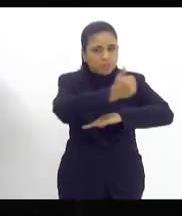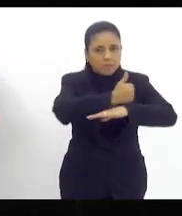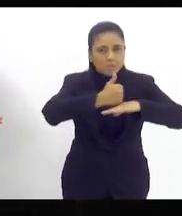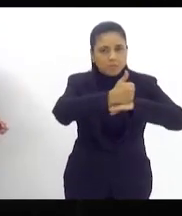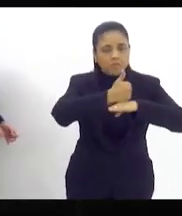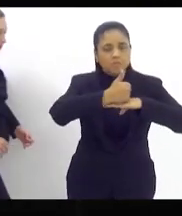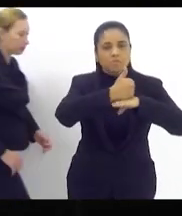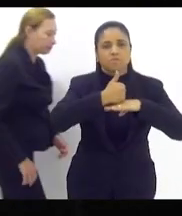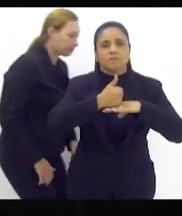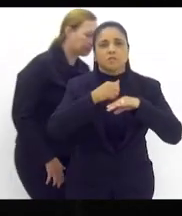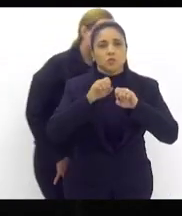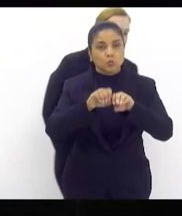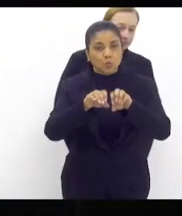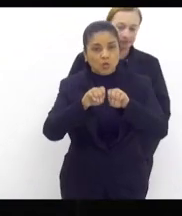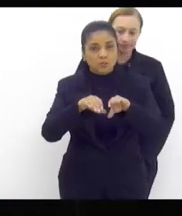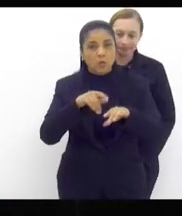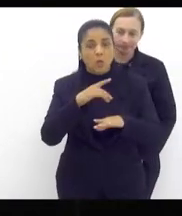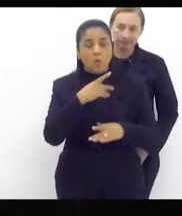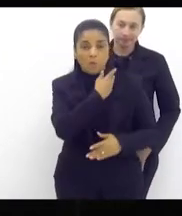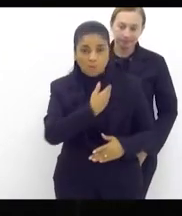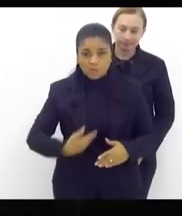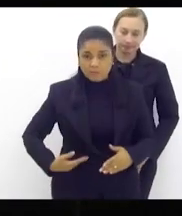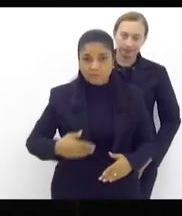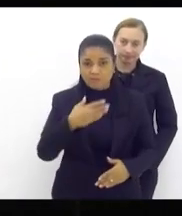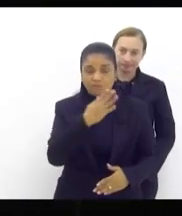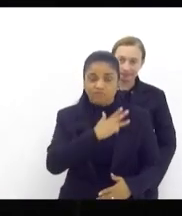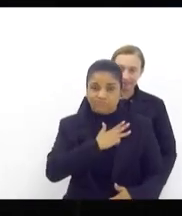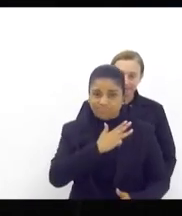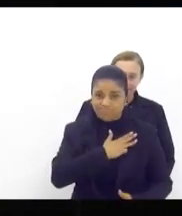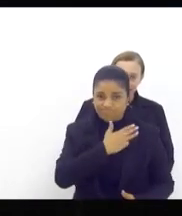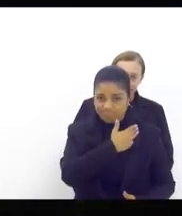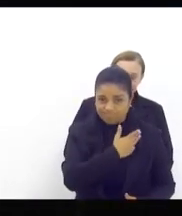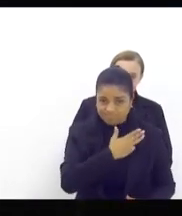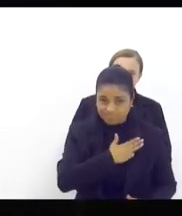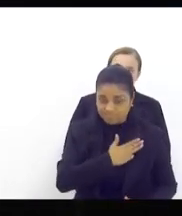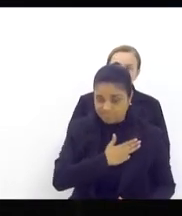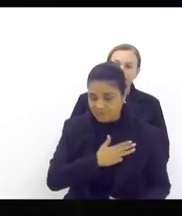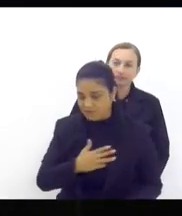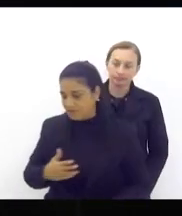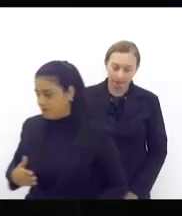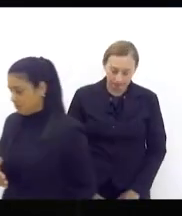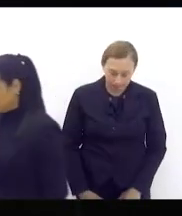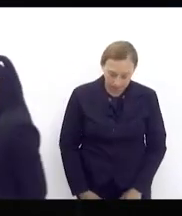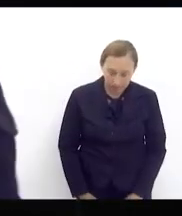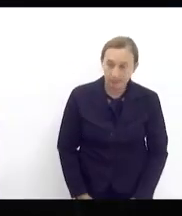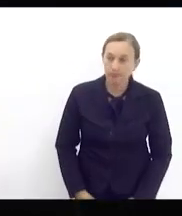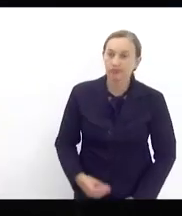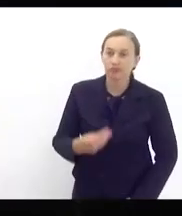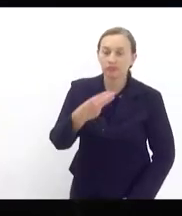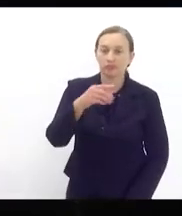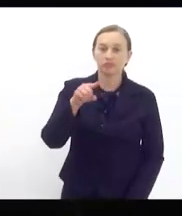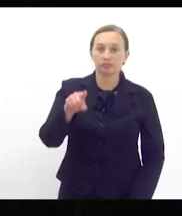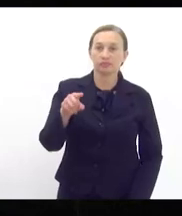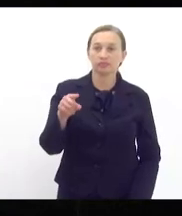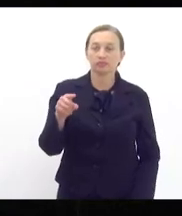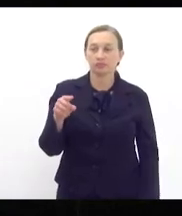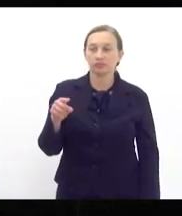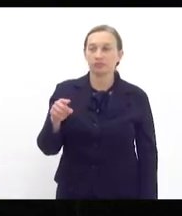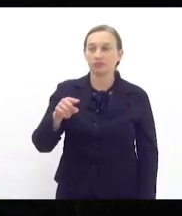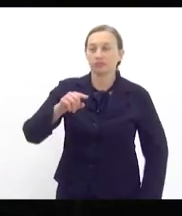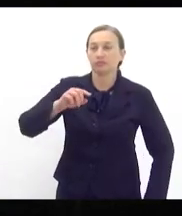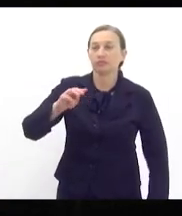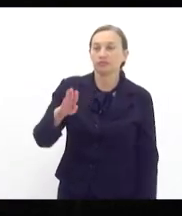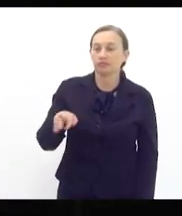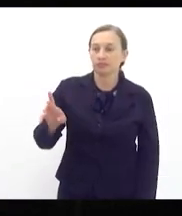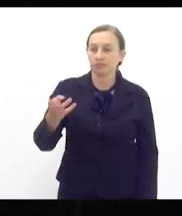por isso que o governo do presidente Lula está colocando 3.1 bilhões para tratar da